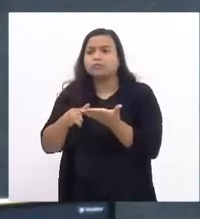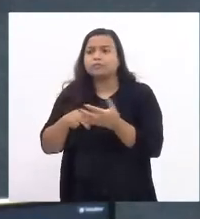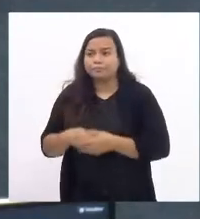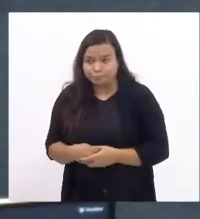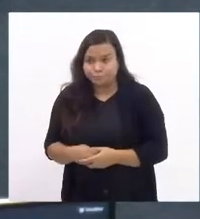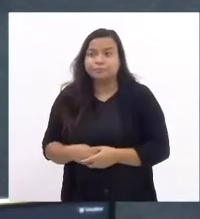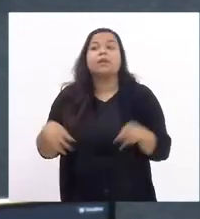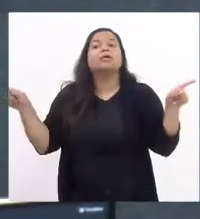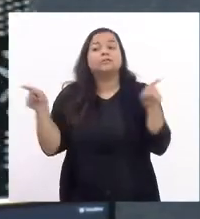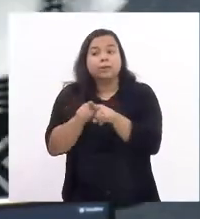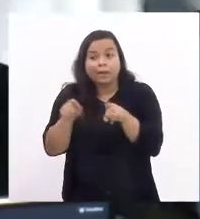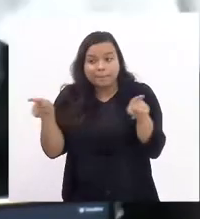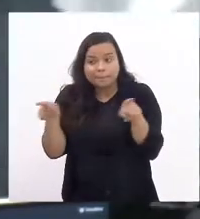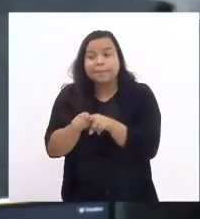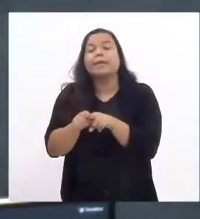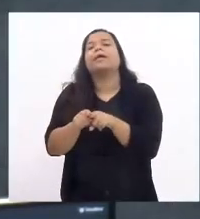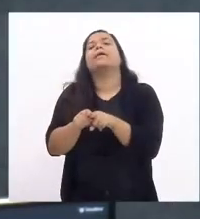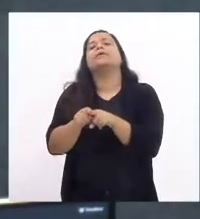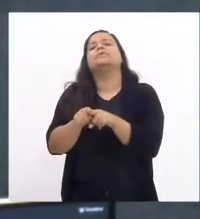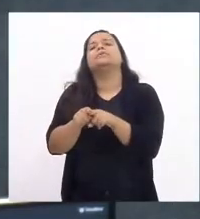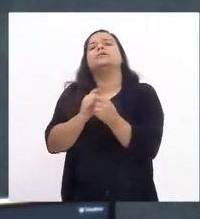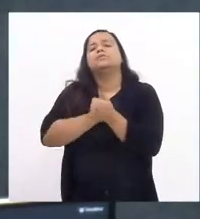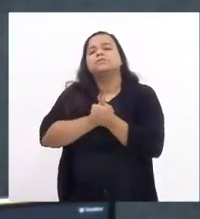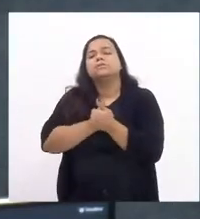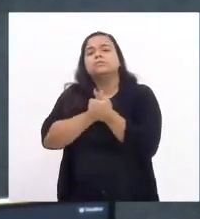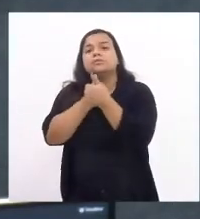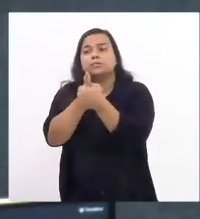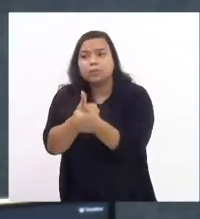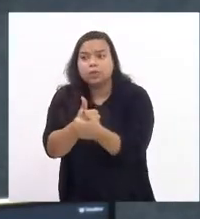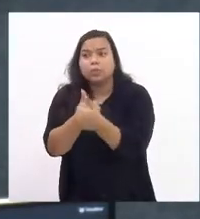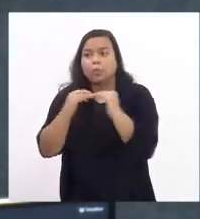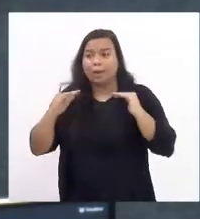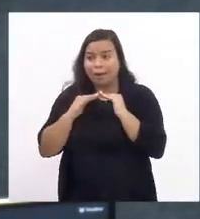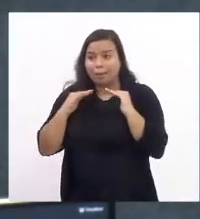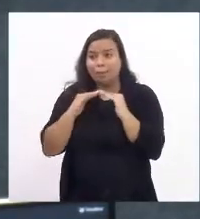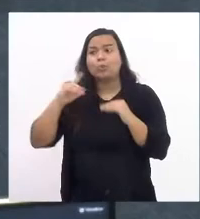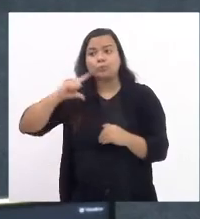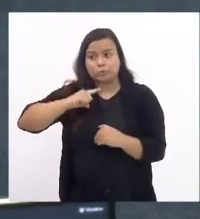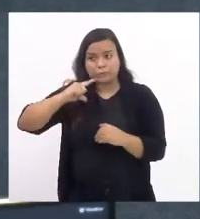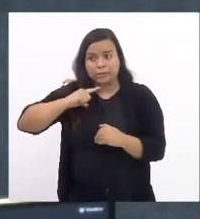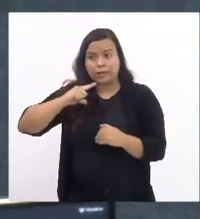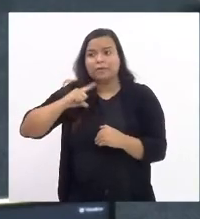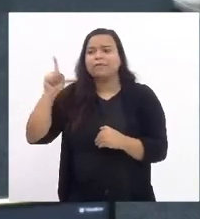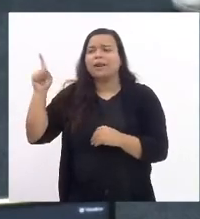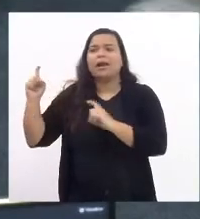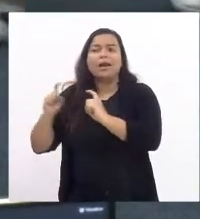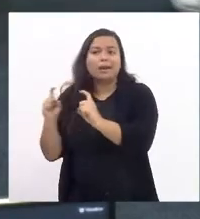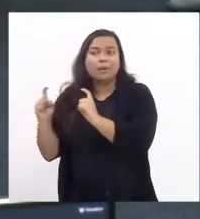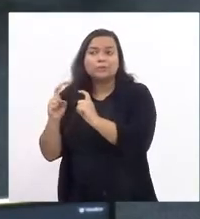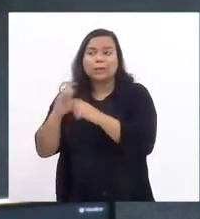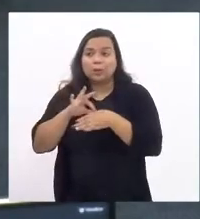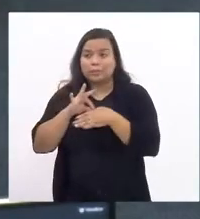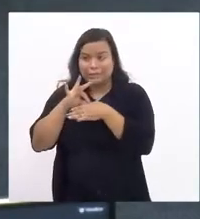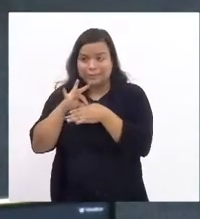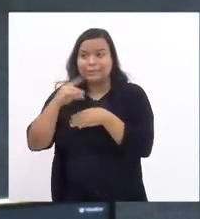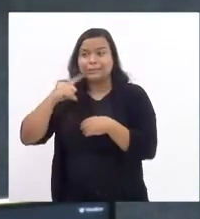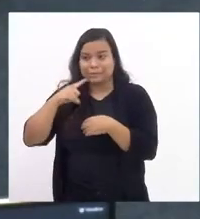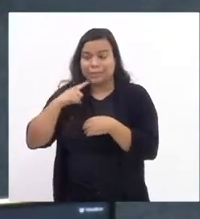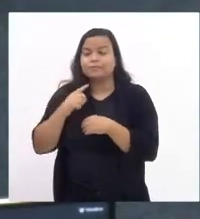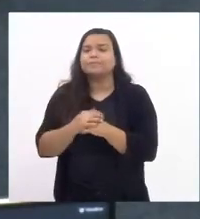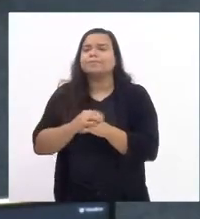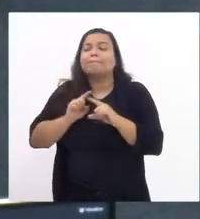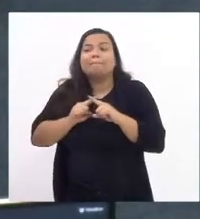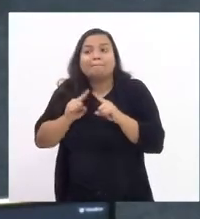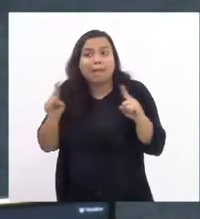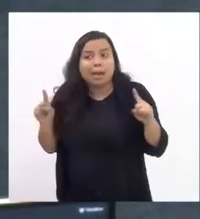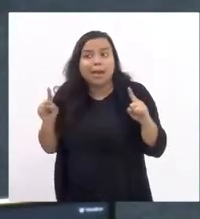e seguindo, senhor presidente, o que foi acordado na reunião de líderes. Mas eu quero